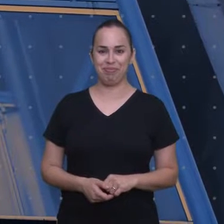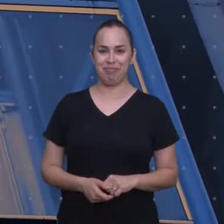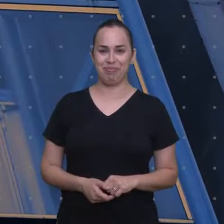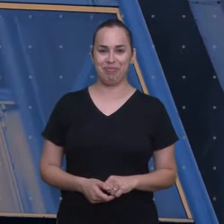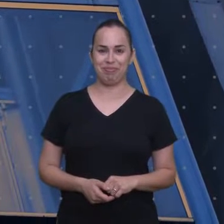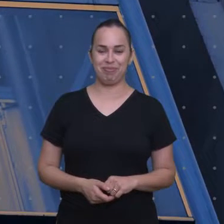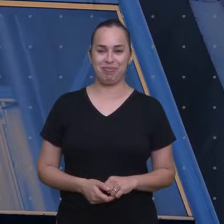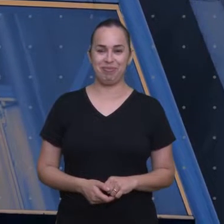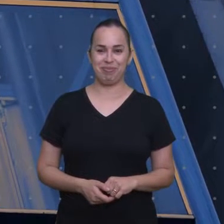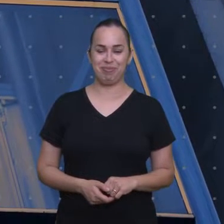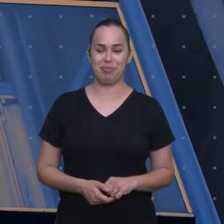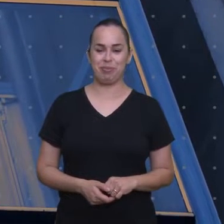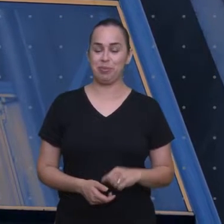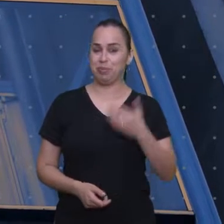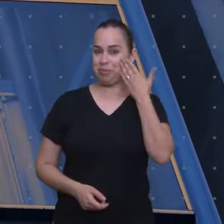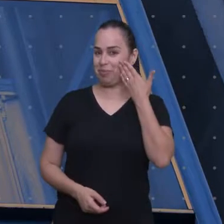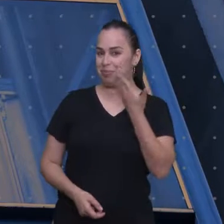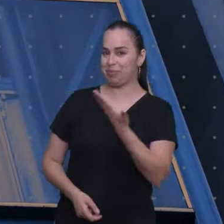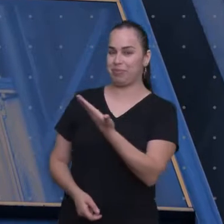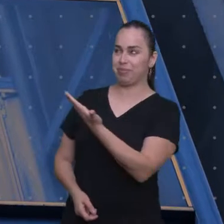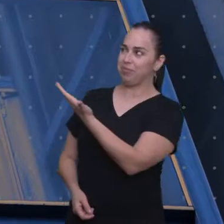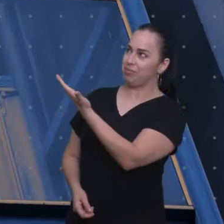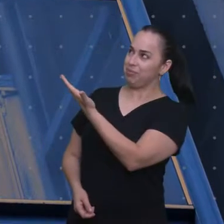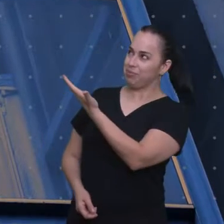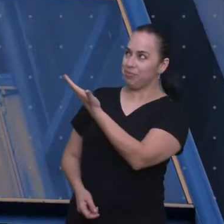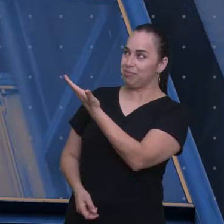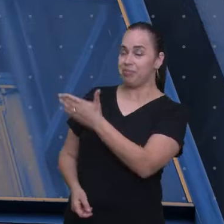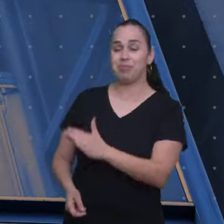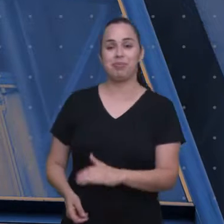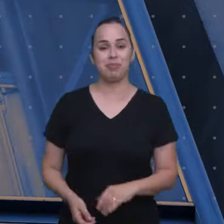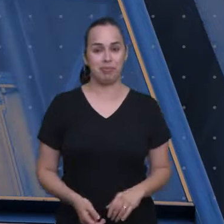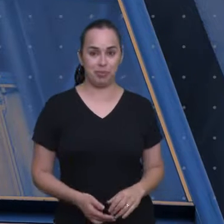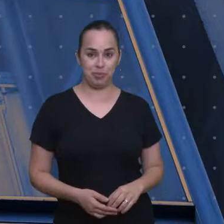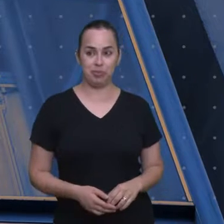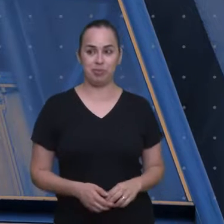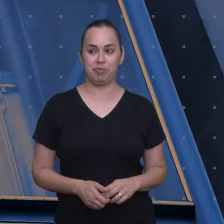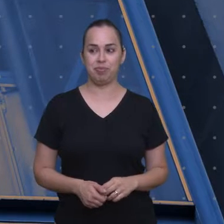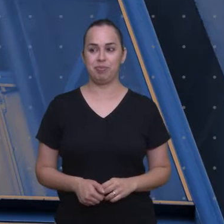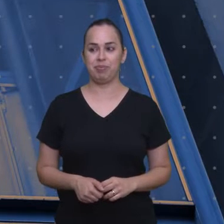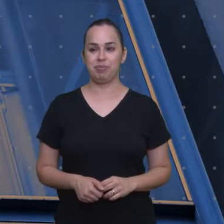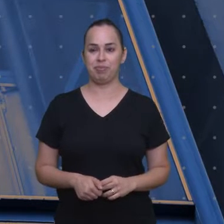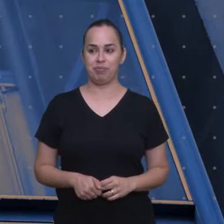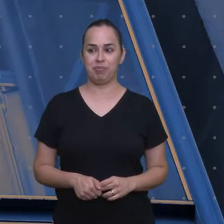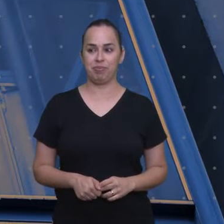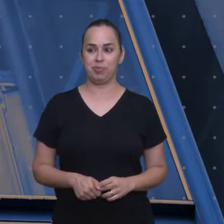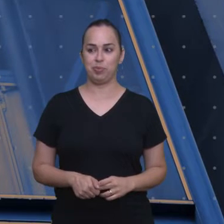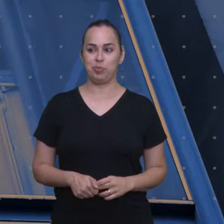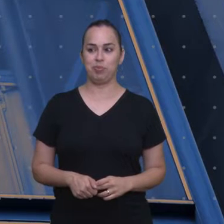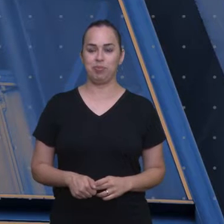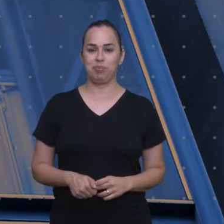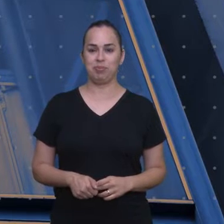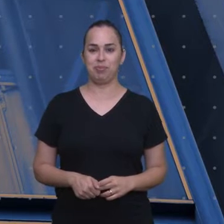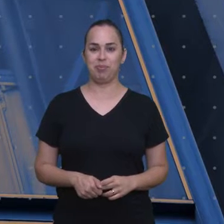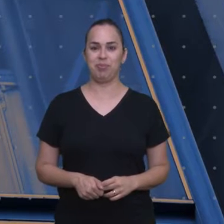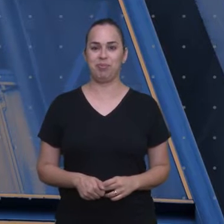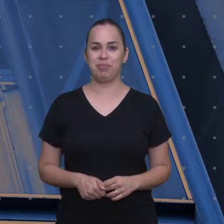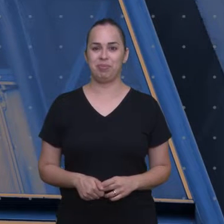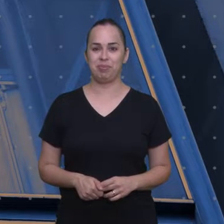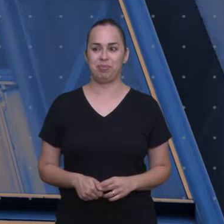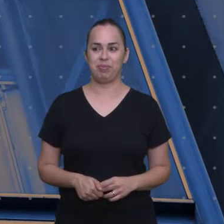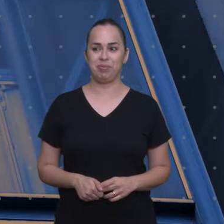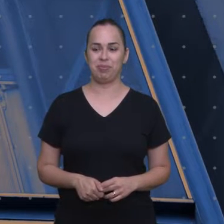vendas, atendente de lanchonete, auxiliar administrativo, auxiliares de cobrança, auxiliar de